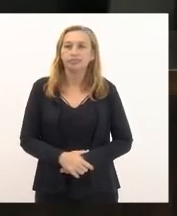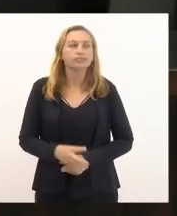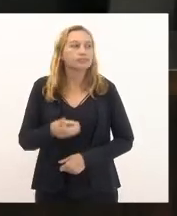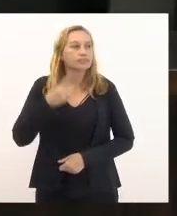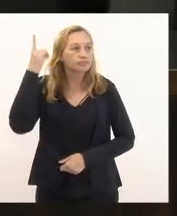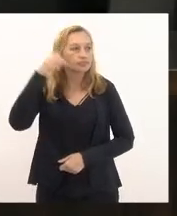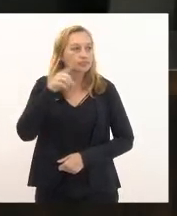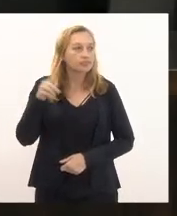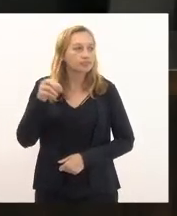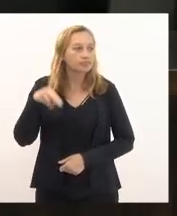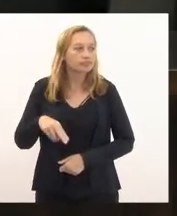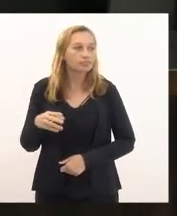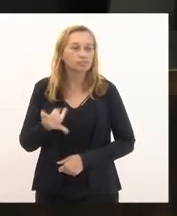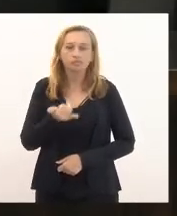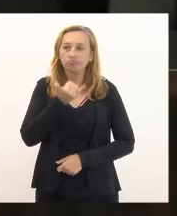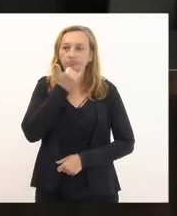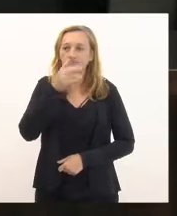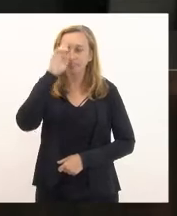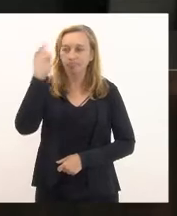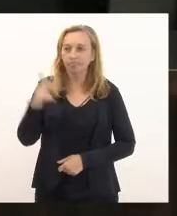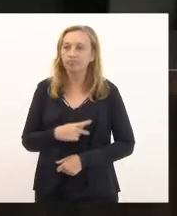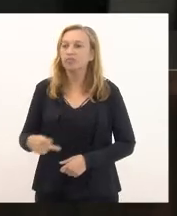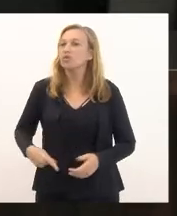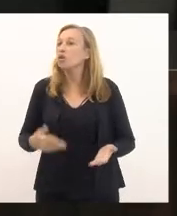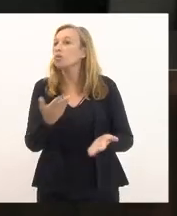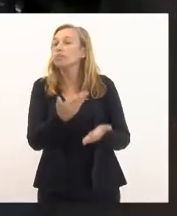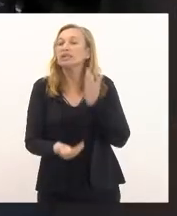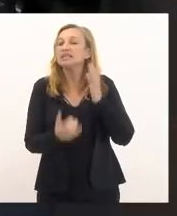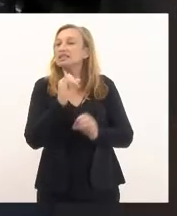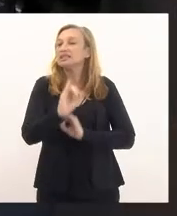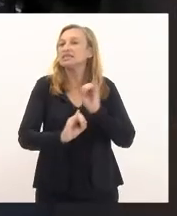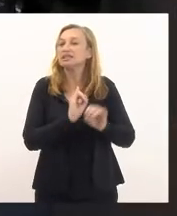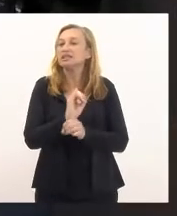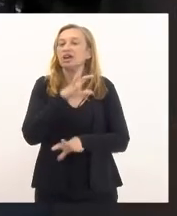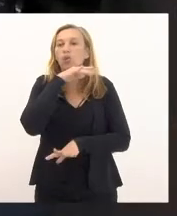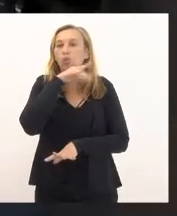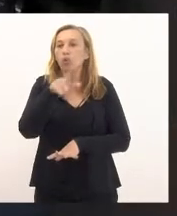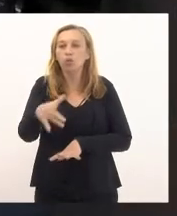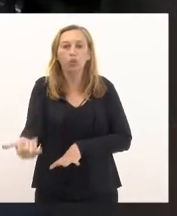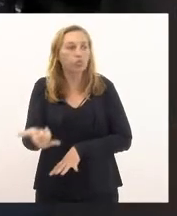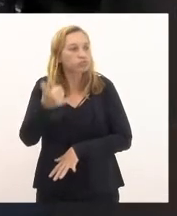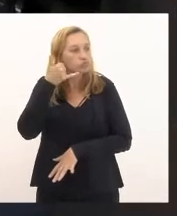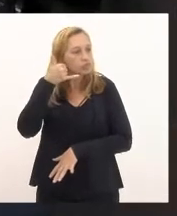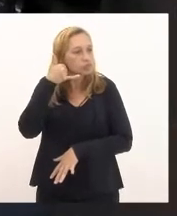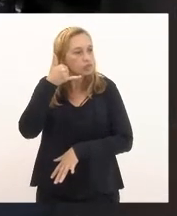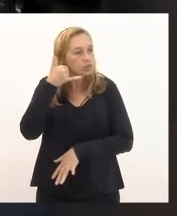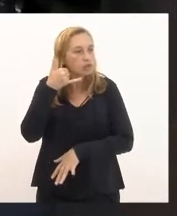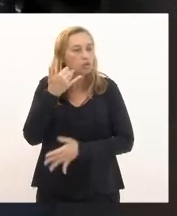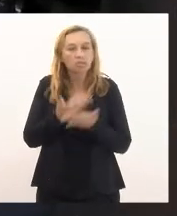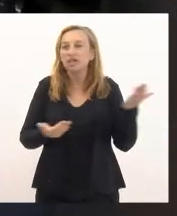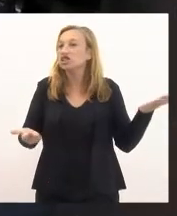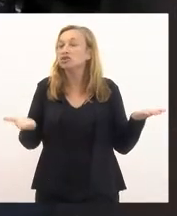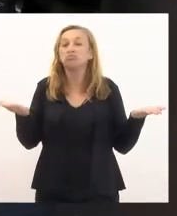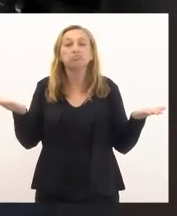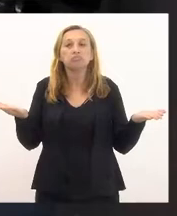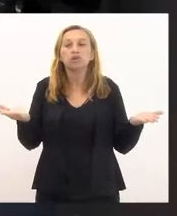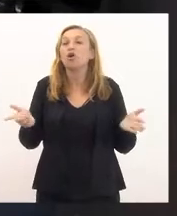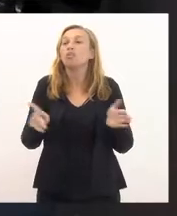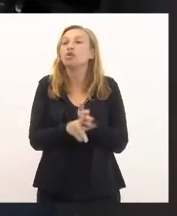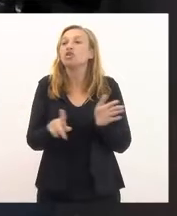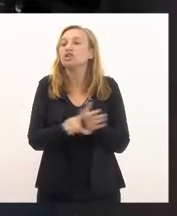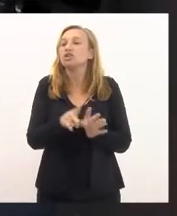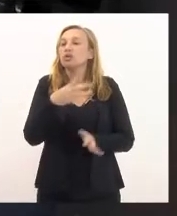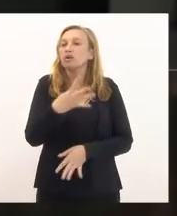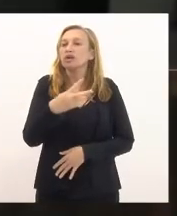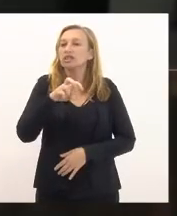Deputada Zeidan. Perdão, presidente, eu perdi a internet aqui que recebi uma ligação. Eu me perdi. É o projeto de